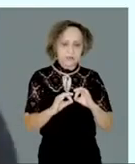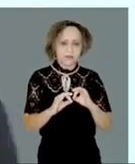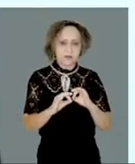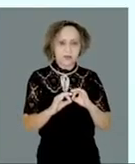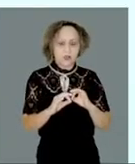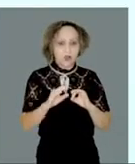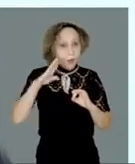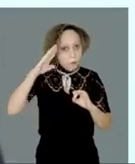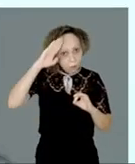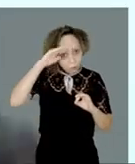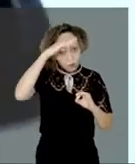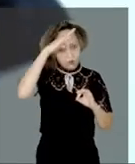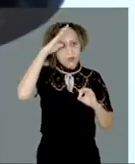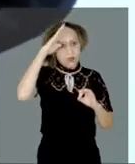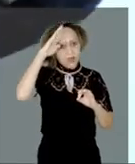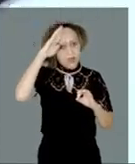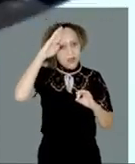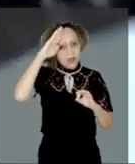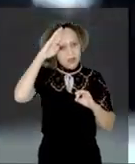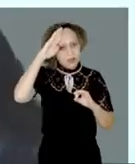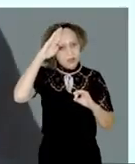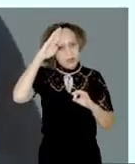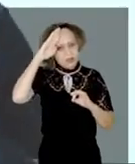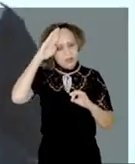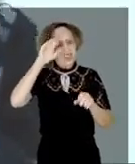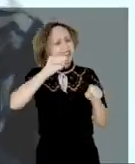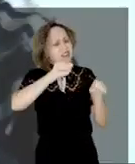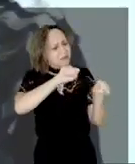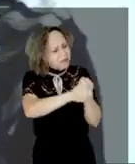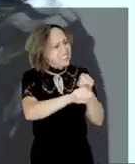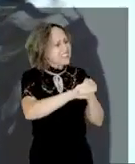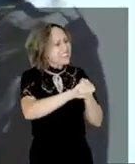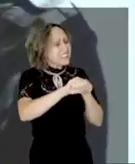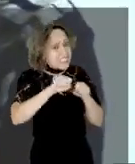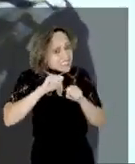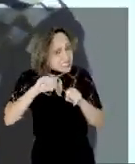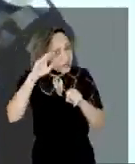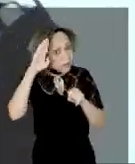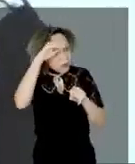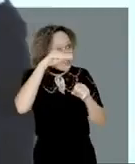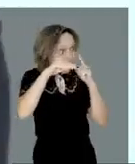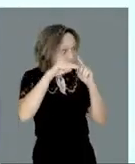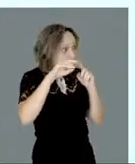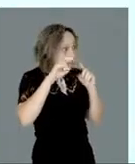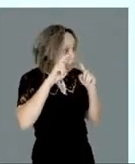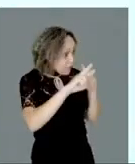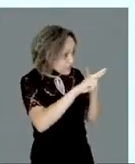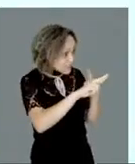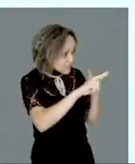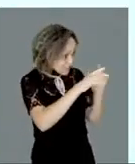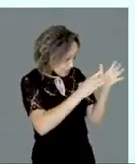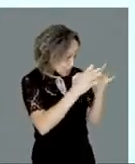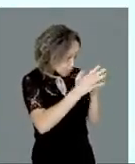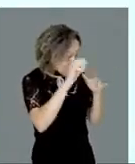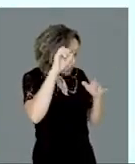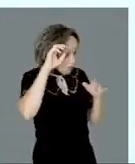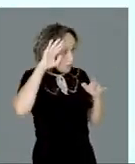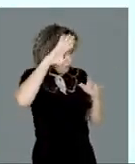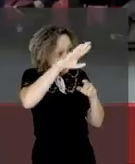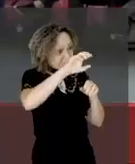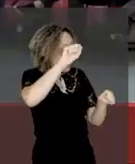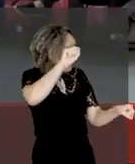O bolsonarismo faz o jogo dos ricos. Jesus andou com o povão, com os pobres, os marginais